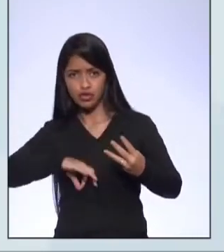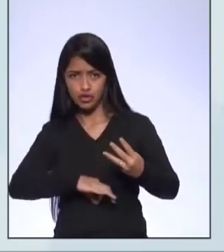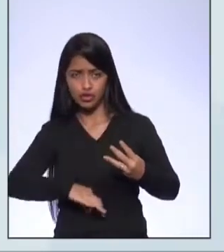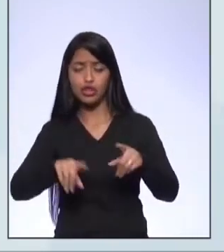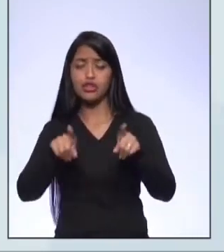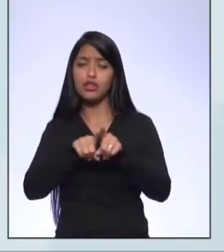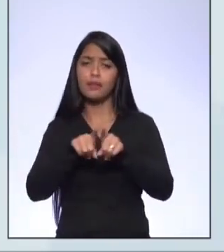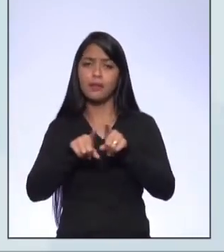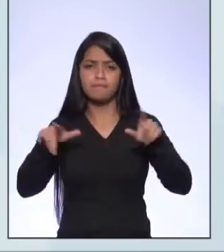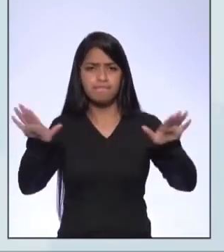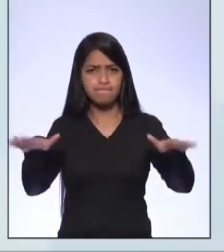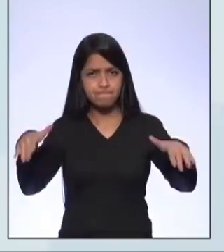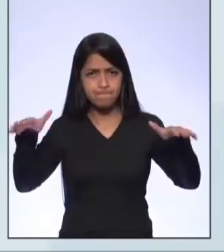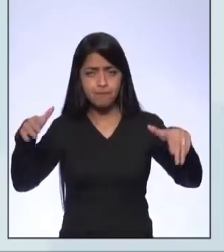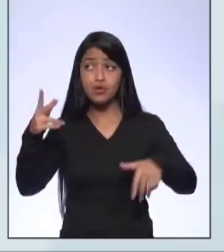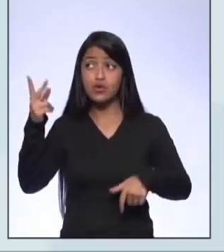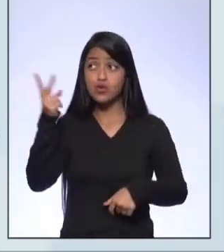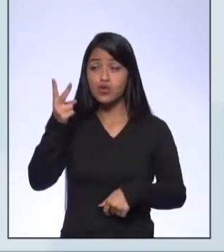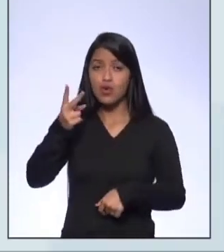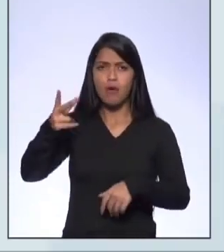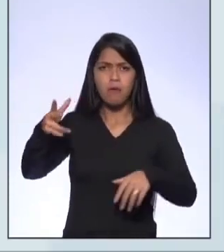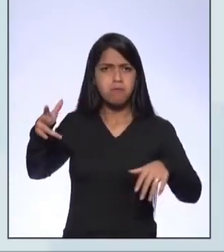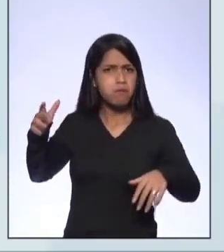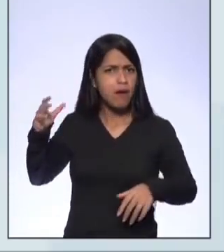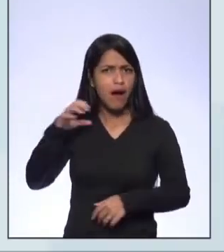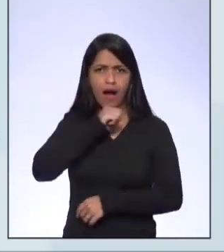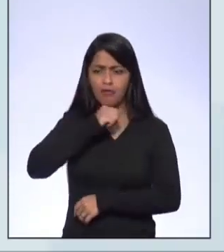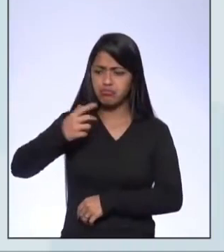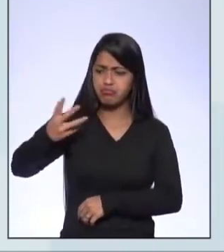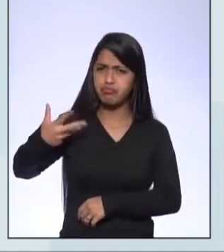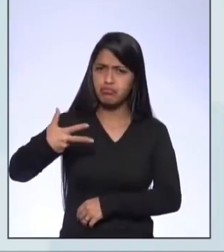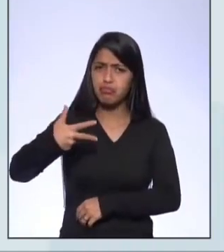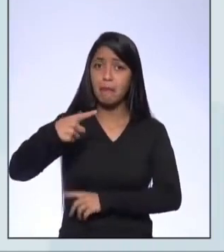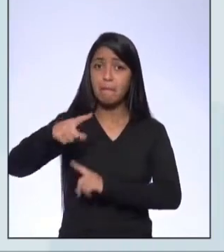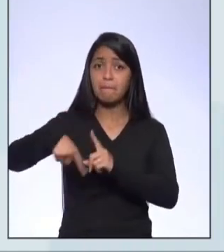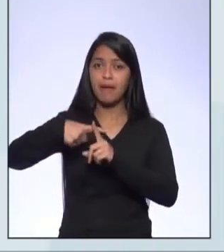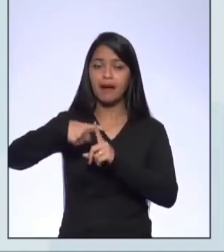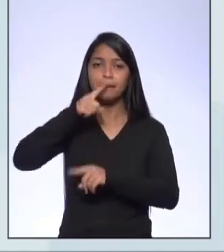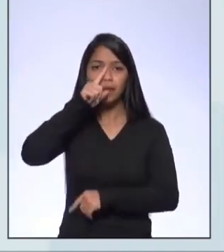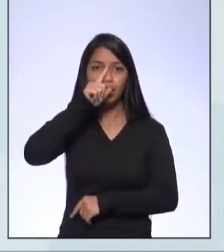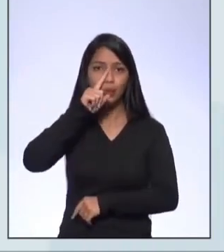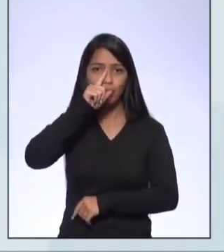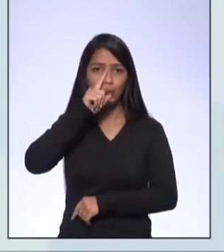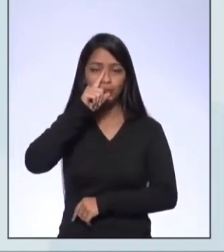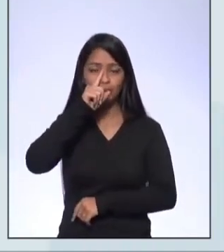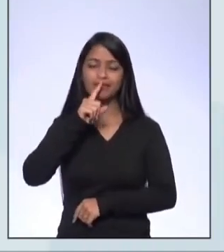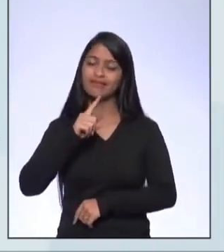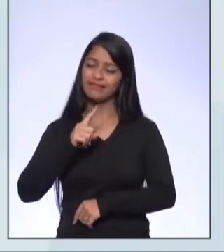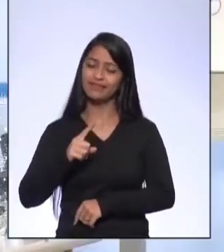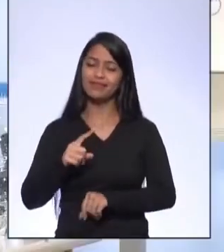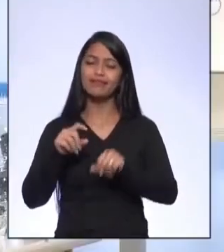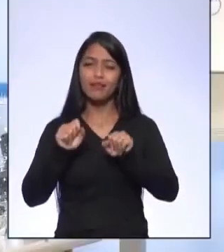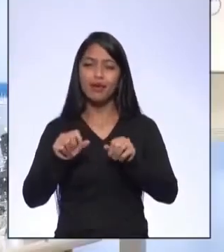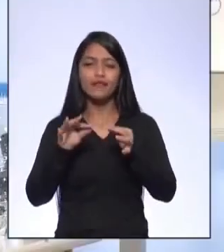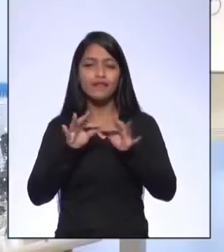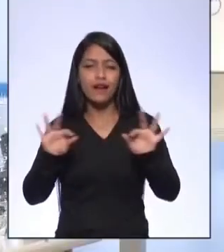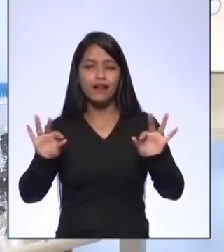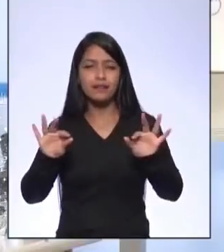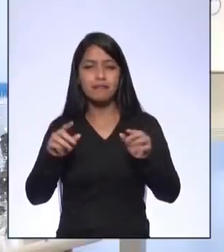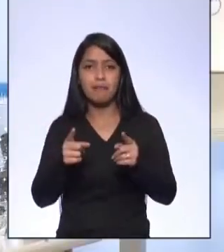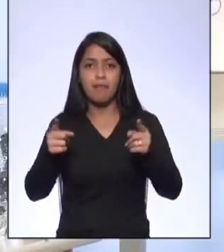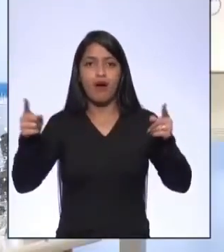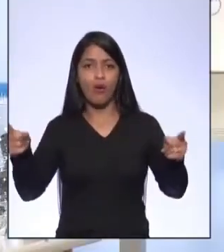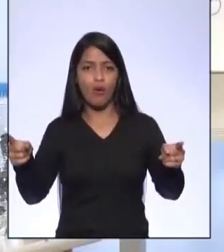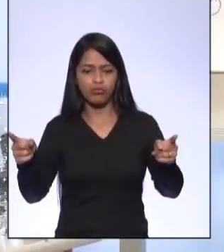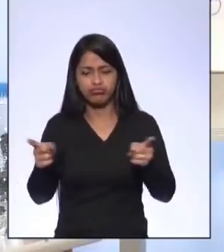and the peregrine falcon are fast and dangerous. Então, a gente pode fazer frases maiores aí usando qualidades.